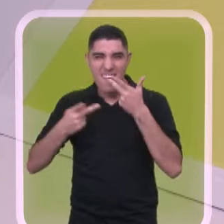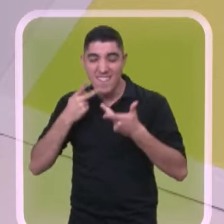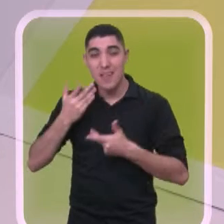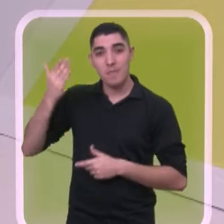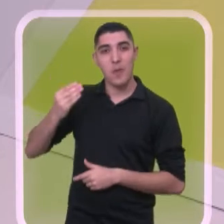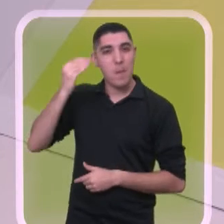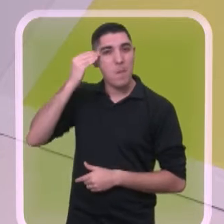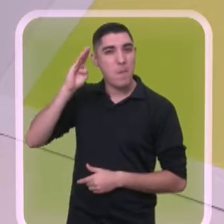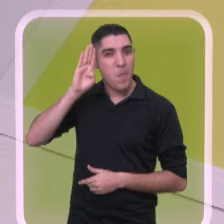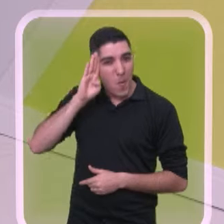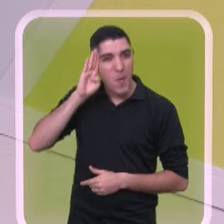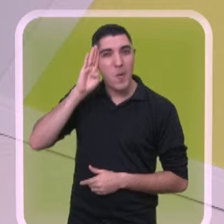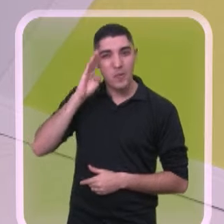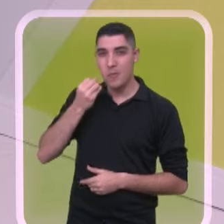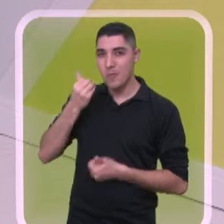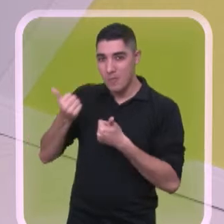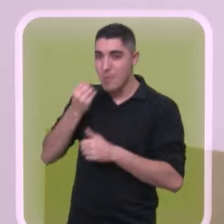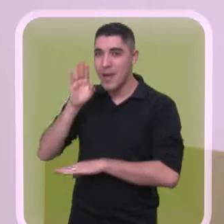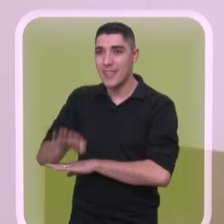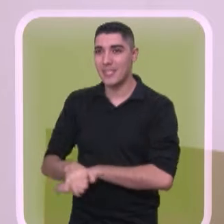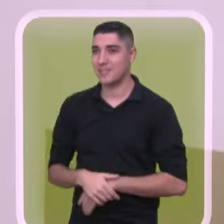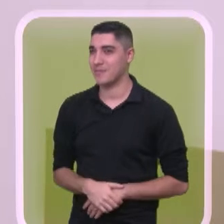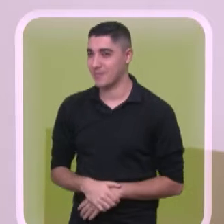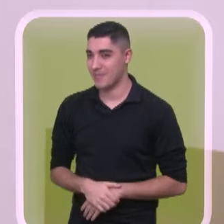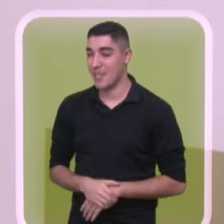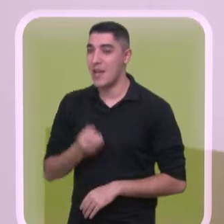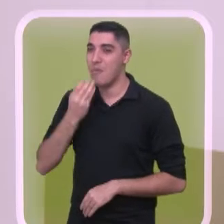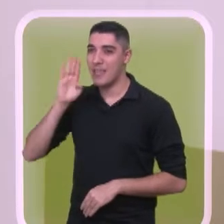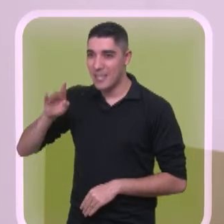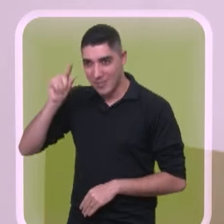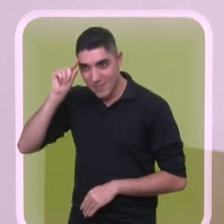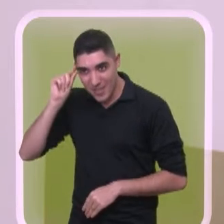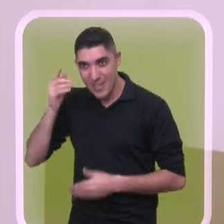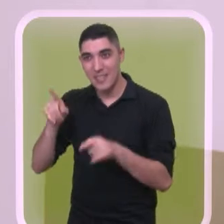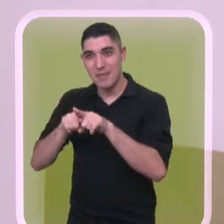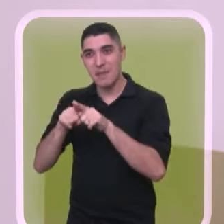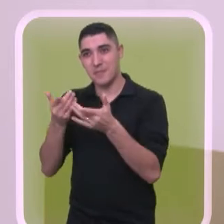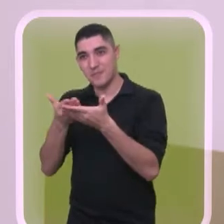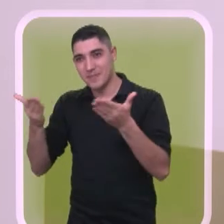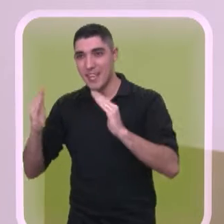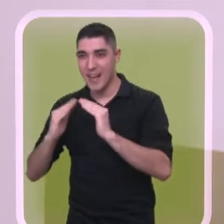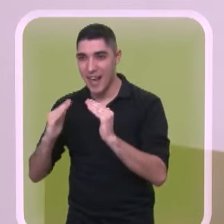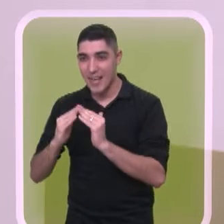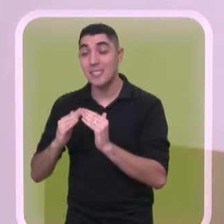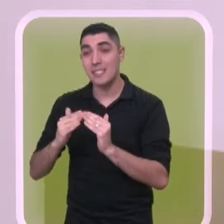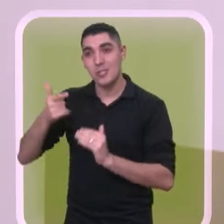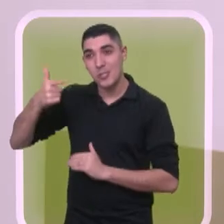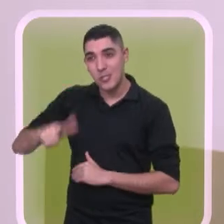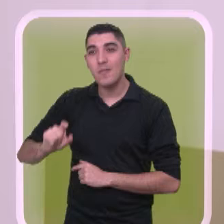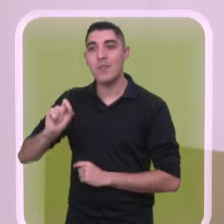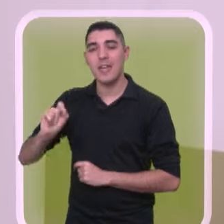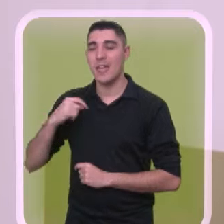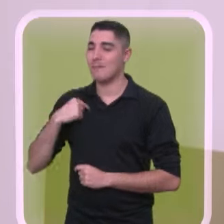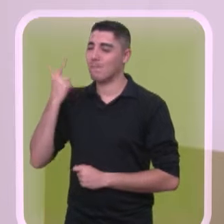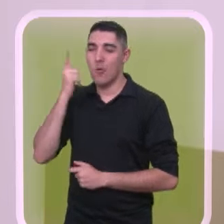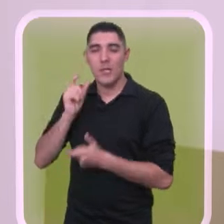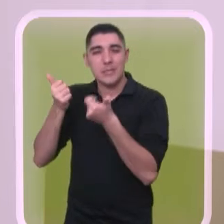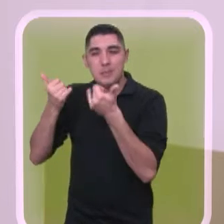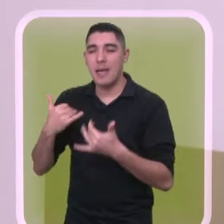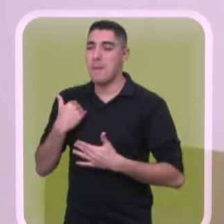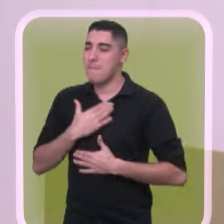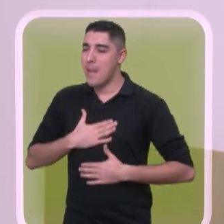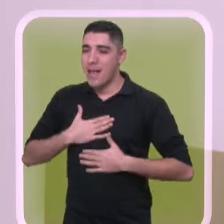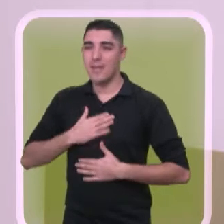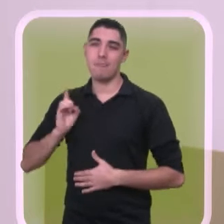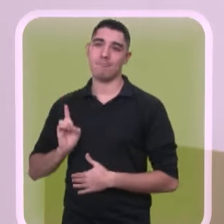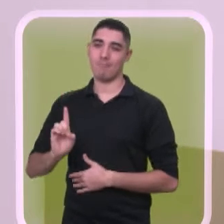Bruno Castilho está com a gente. Tudo bem, Brunão? Boa tarde. Boa tarde, Vieira. Boa tarde a você aí de casa. E mais uma vez é um prazer inenarrável estar em